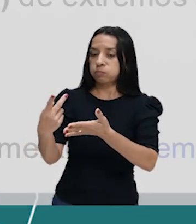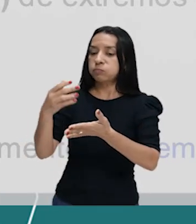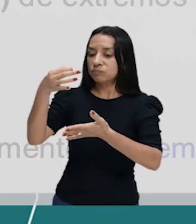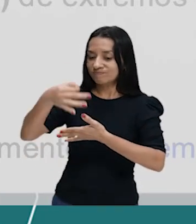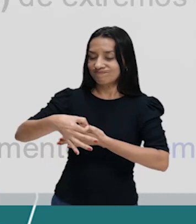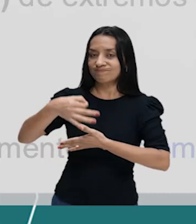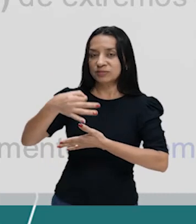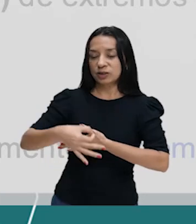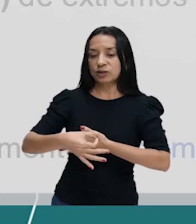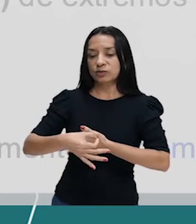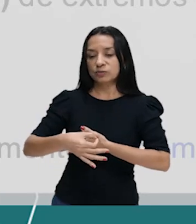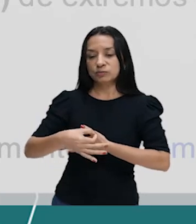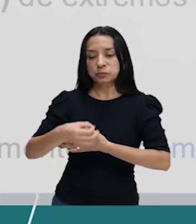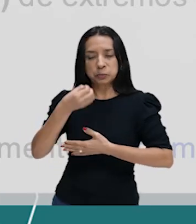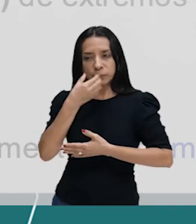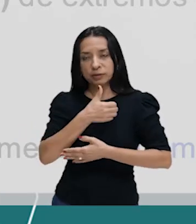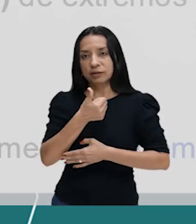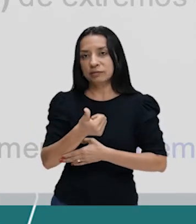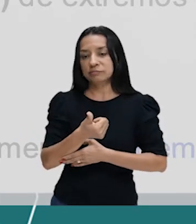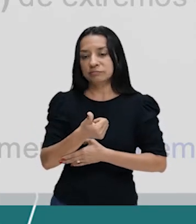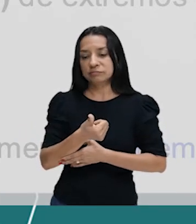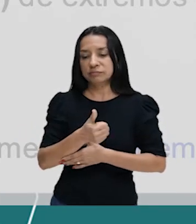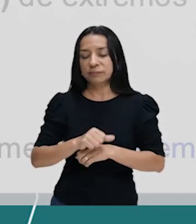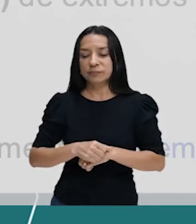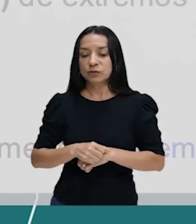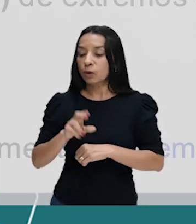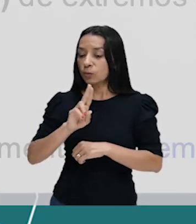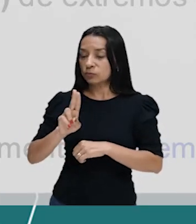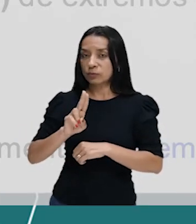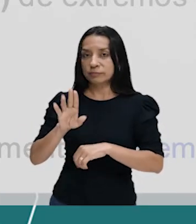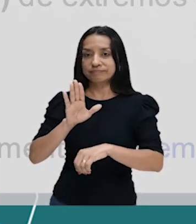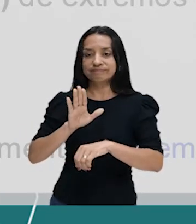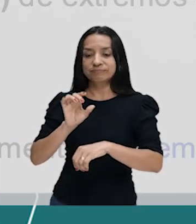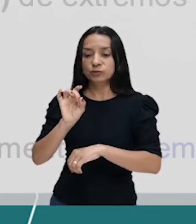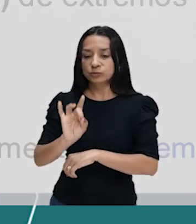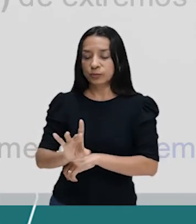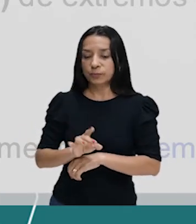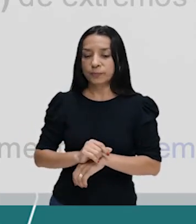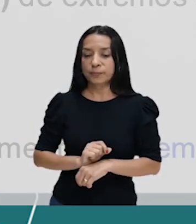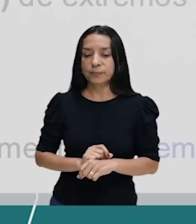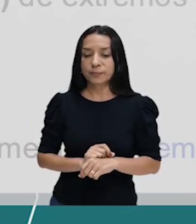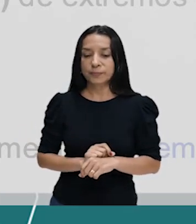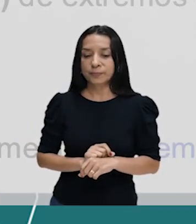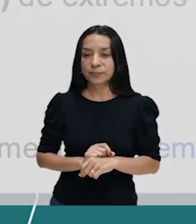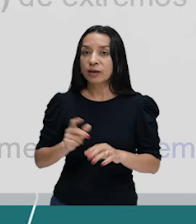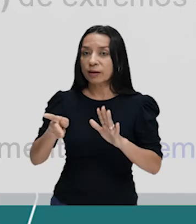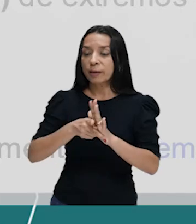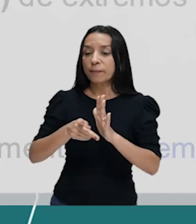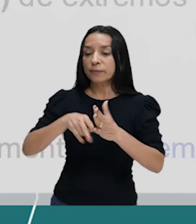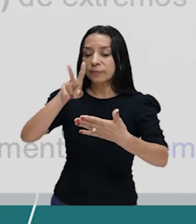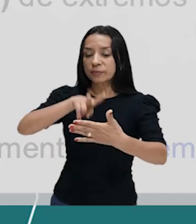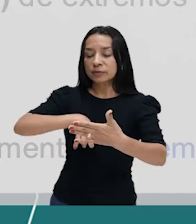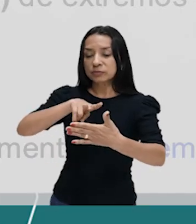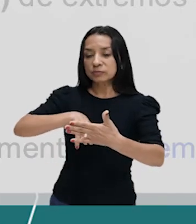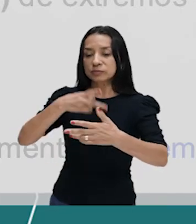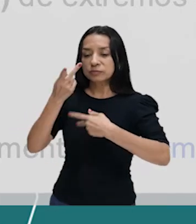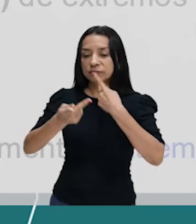formas, né? Tá tudo bem, tá? É só o nome, tá bom? E esse nome, pela própria leitura, você